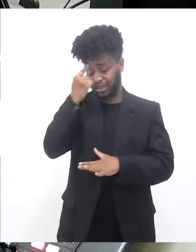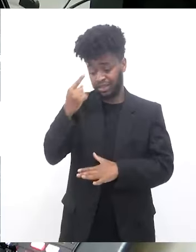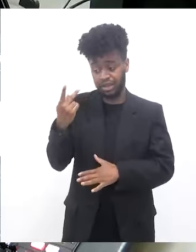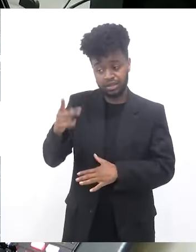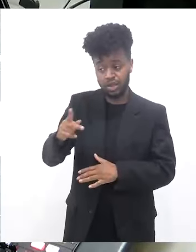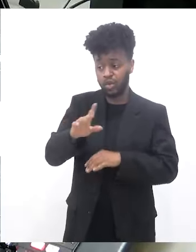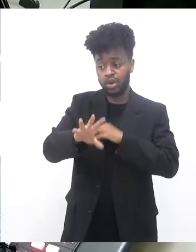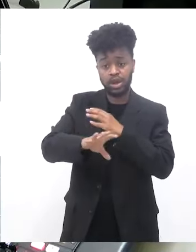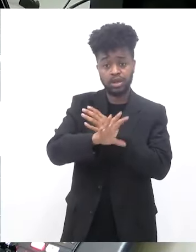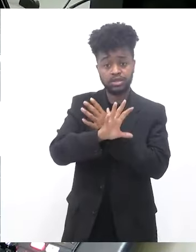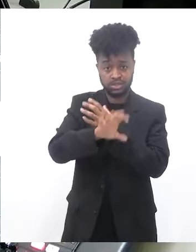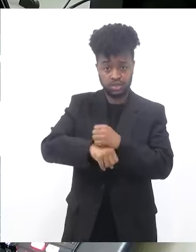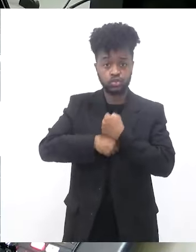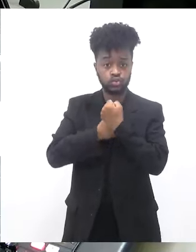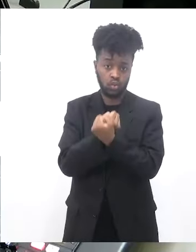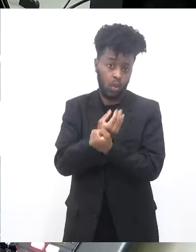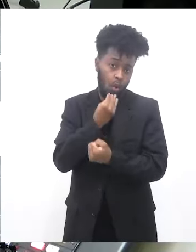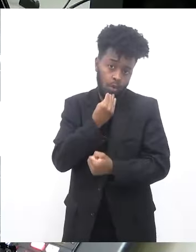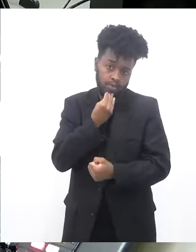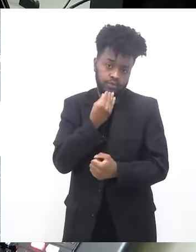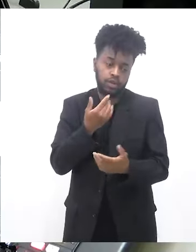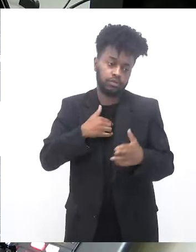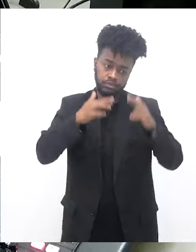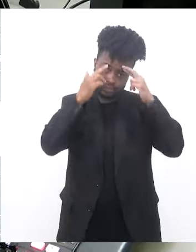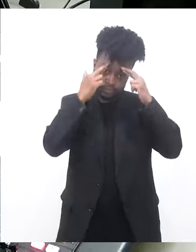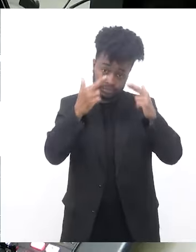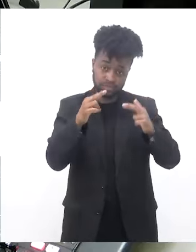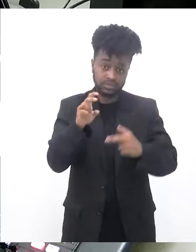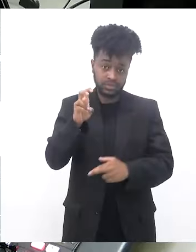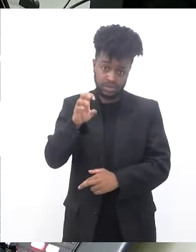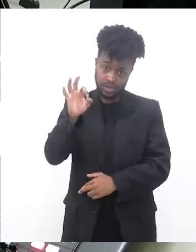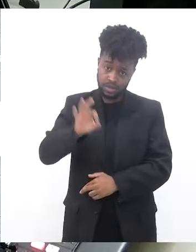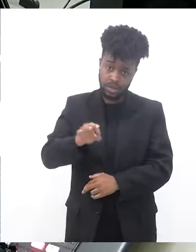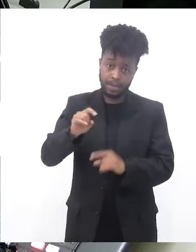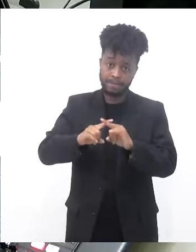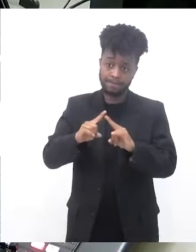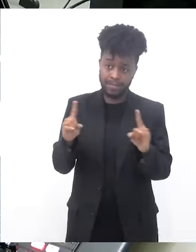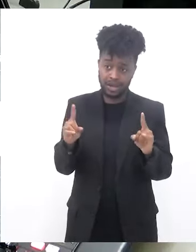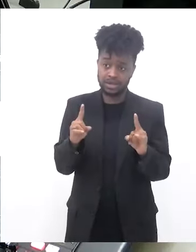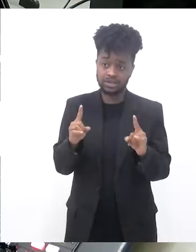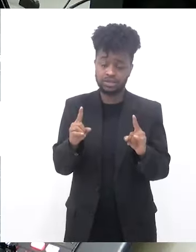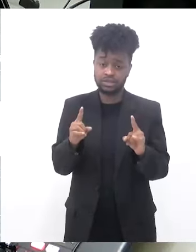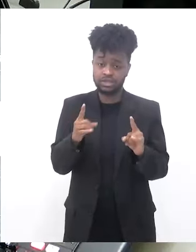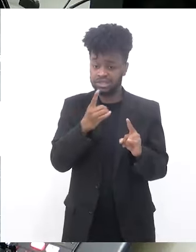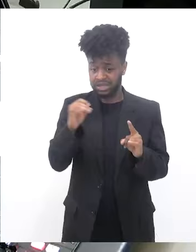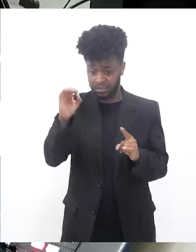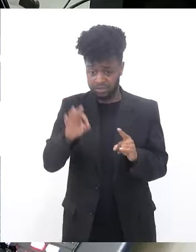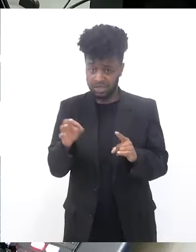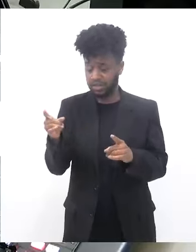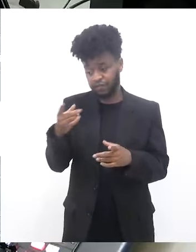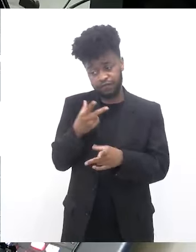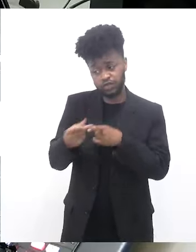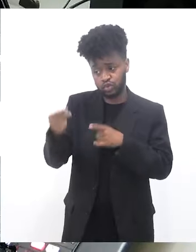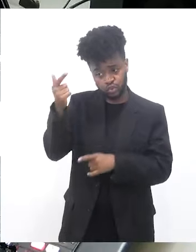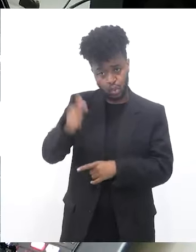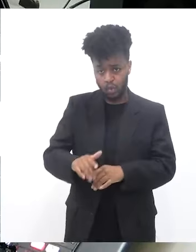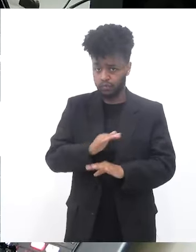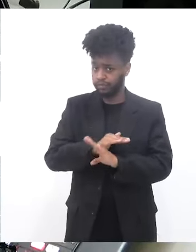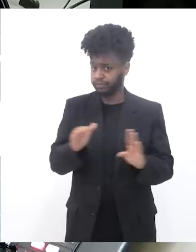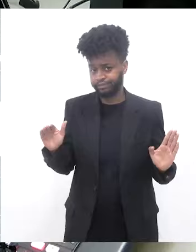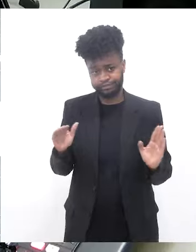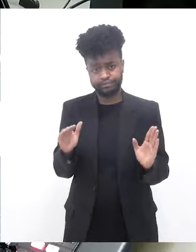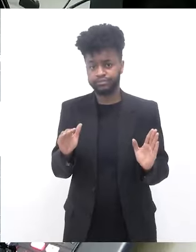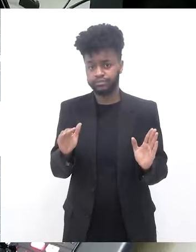China seja a censura. É óbvio que é, pô. Né? É óbvio que, com todo respeito ao 100%, o Nelson Rodrigues acaba de ganhar mais uma partida